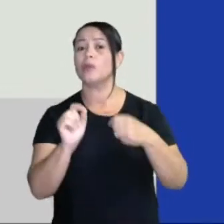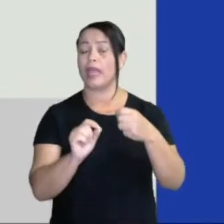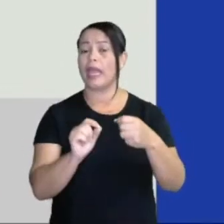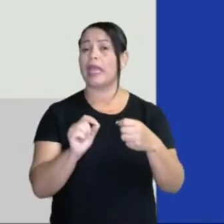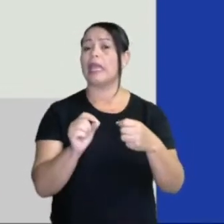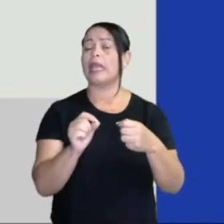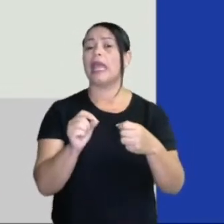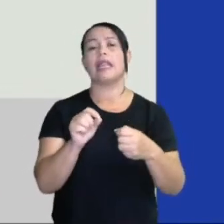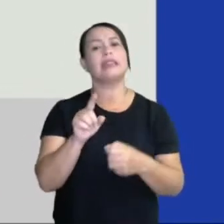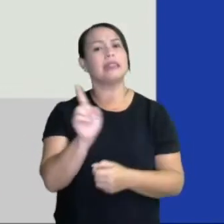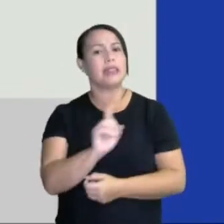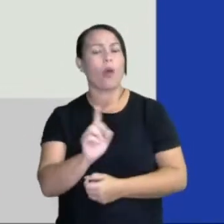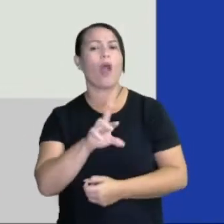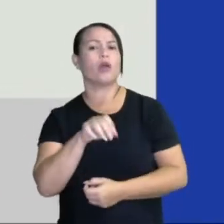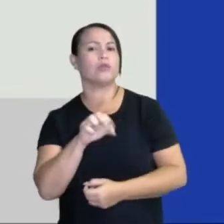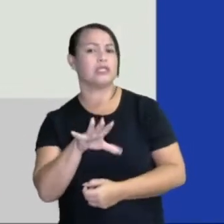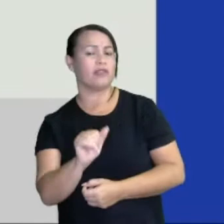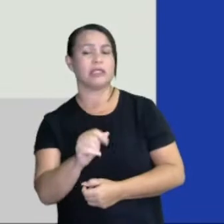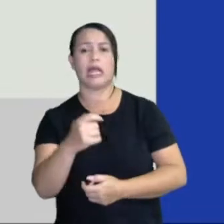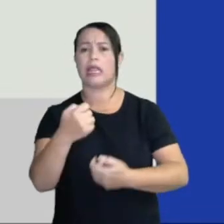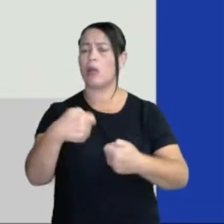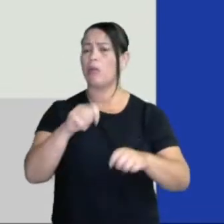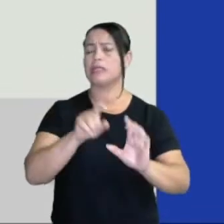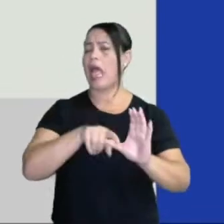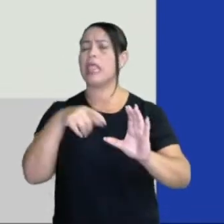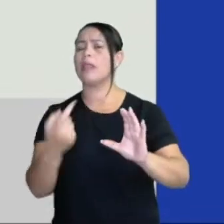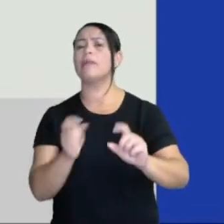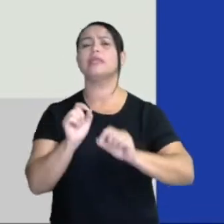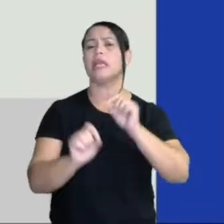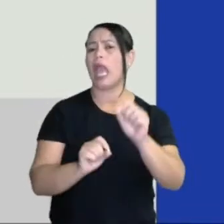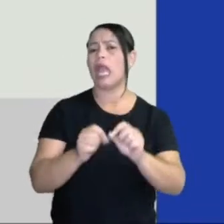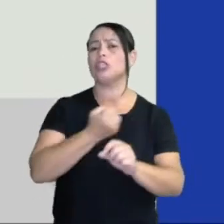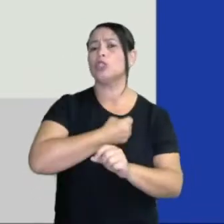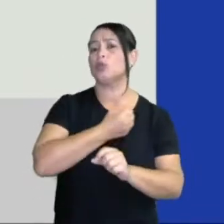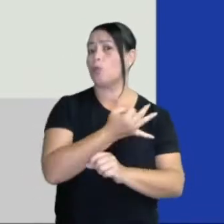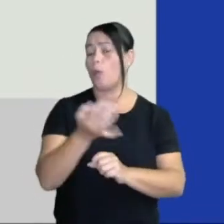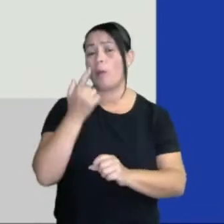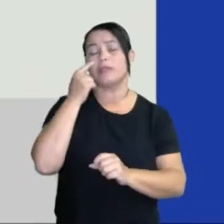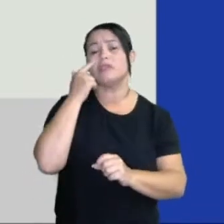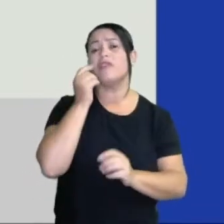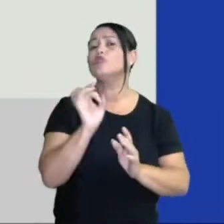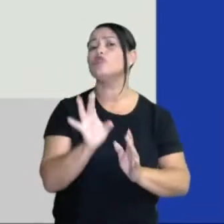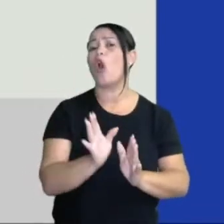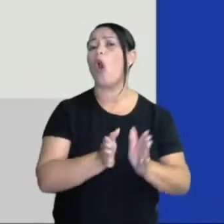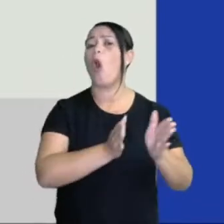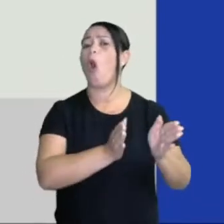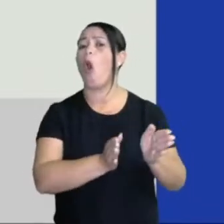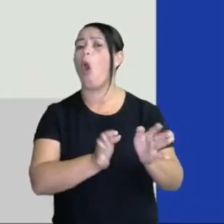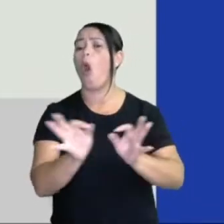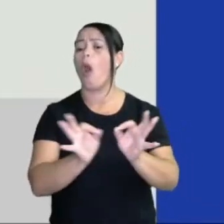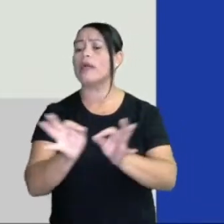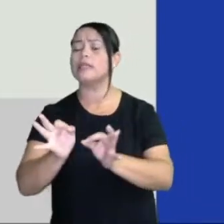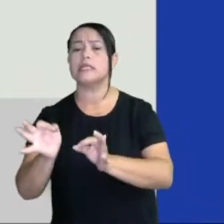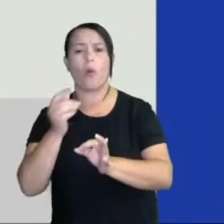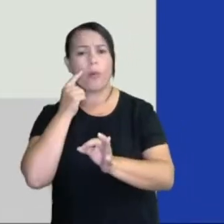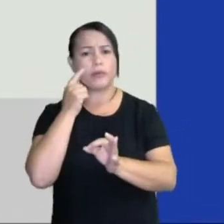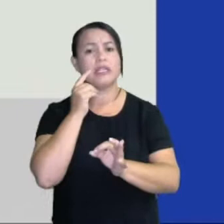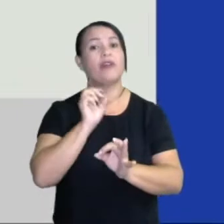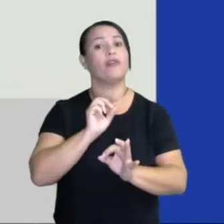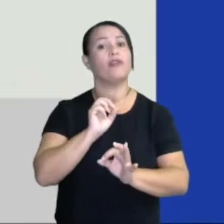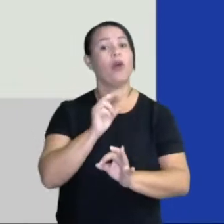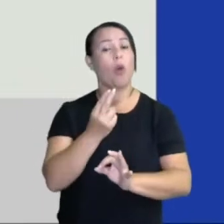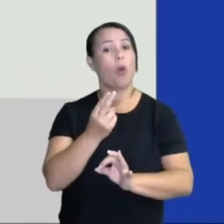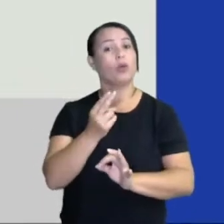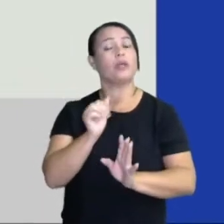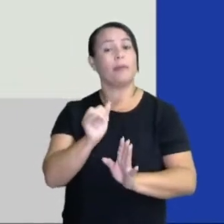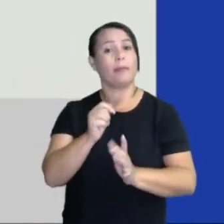anteriores. Posso determinar o valor de um elemento da sequência apenas pela sua posição. Ou seja, precisa de um